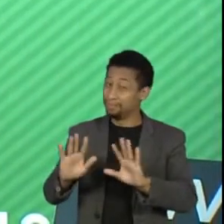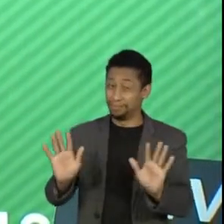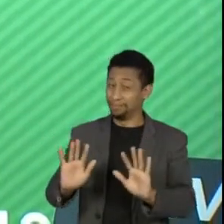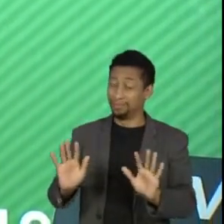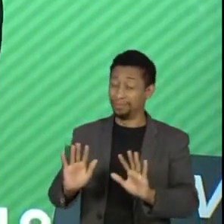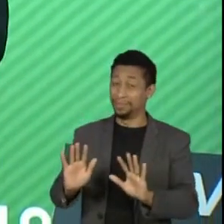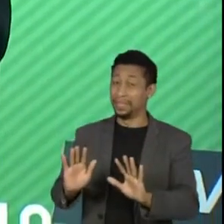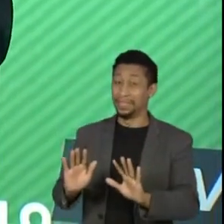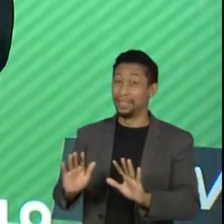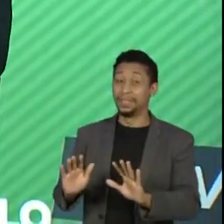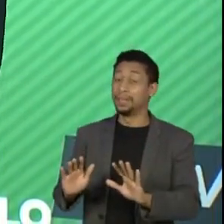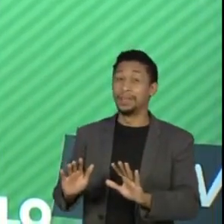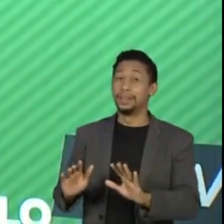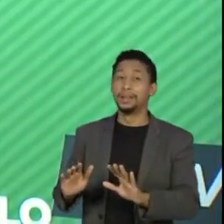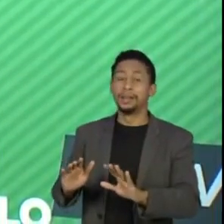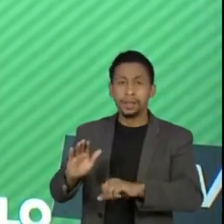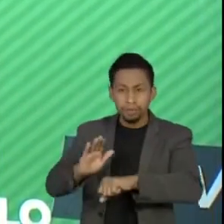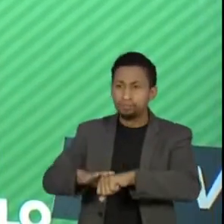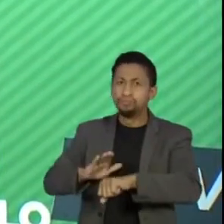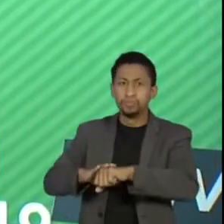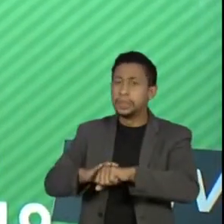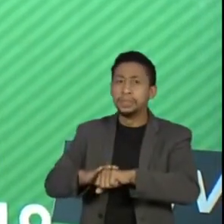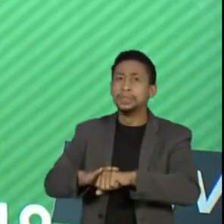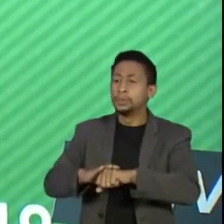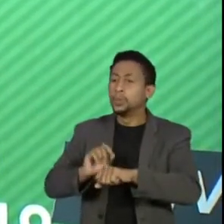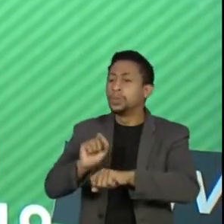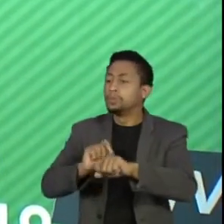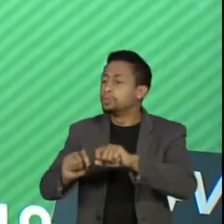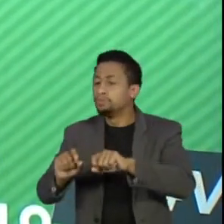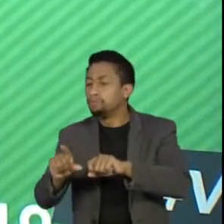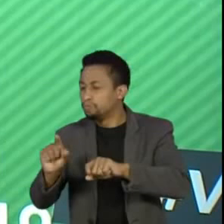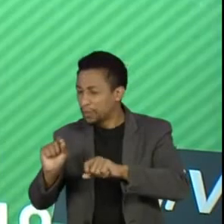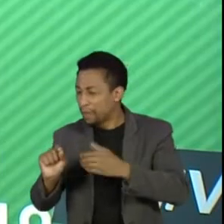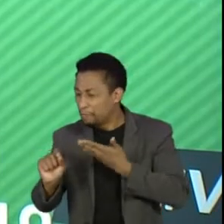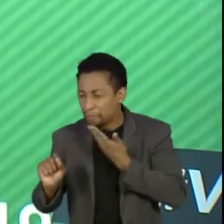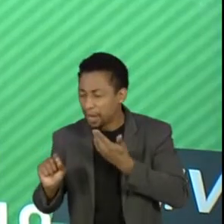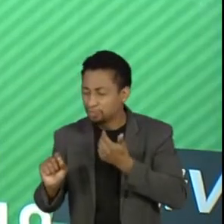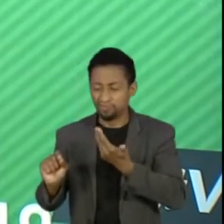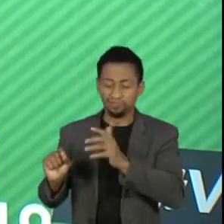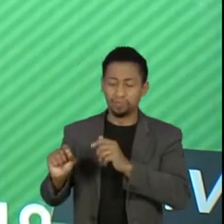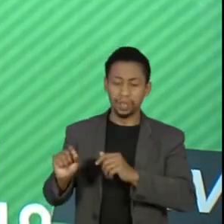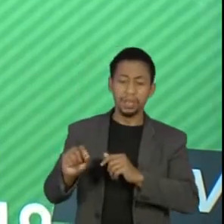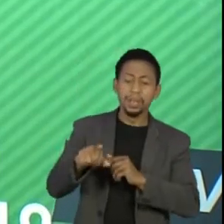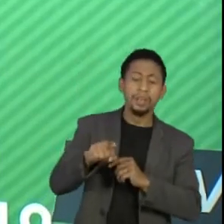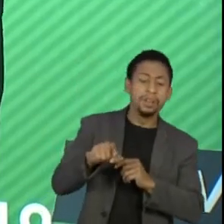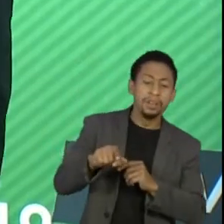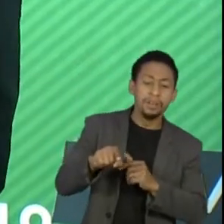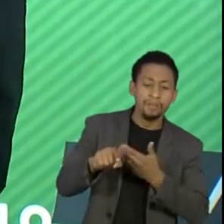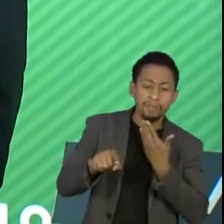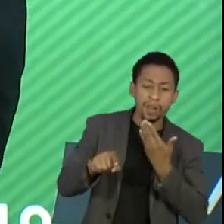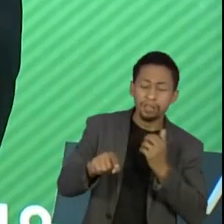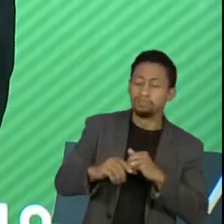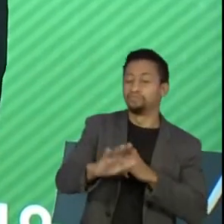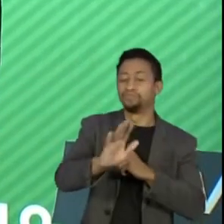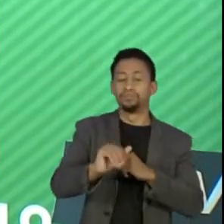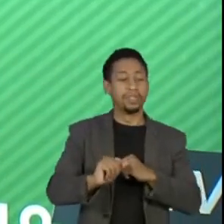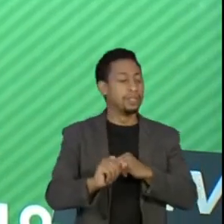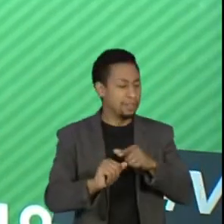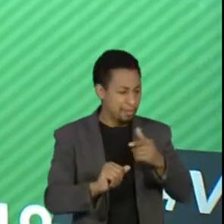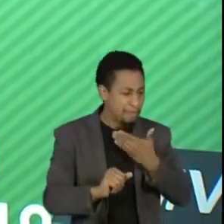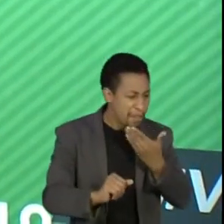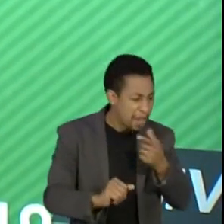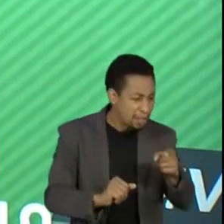quer colocar a prova mais difícil possível. Por quê? Porque isso gera a